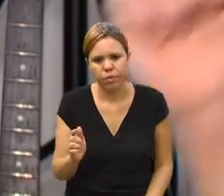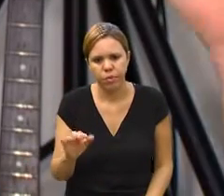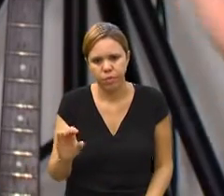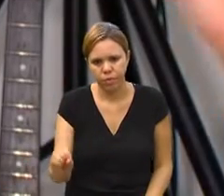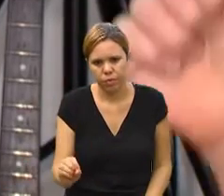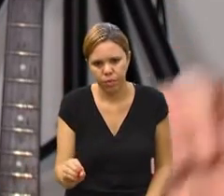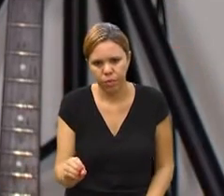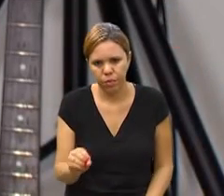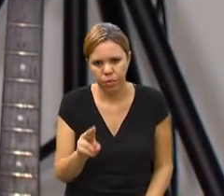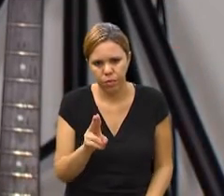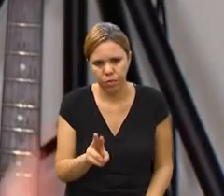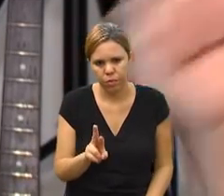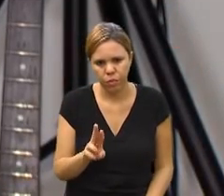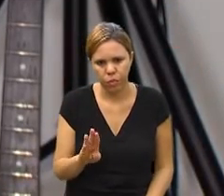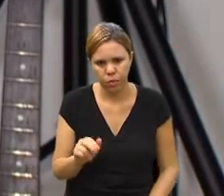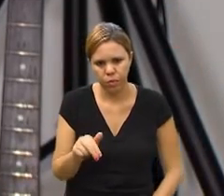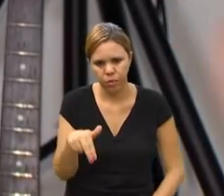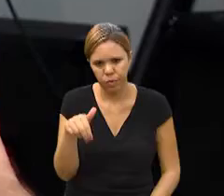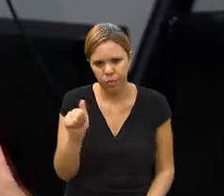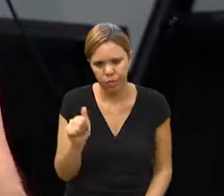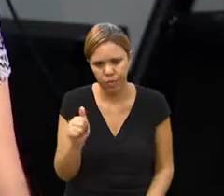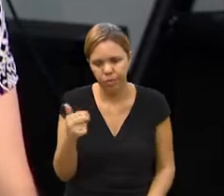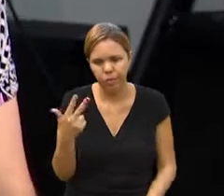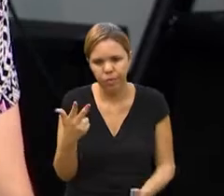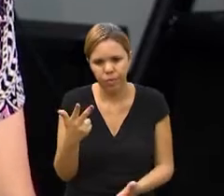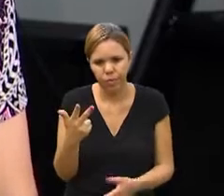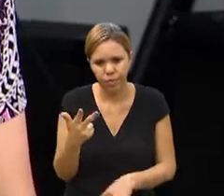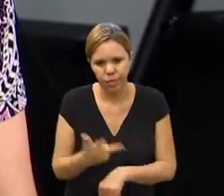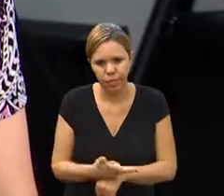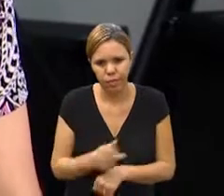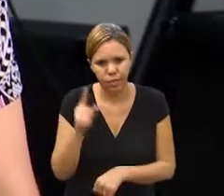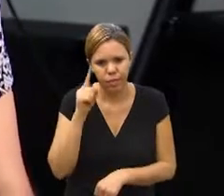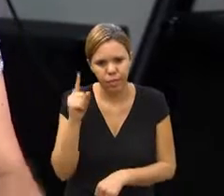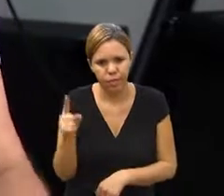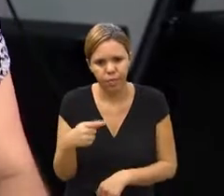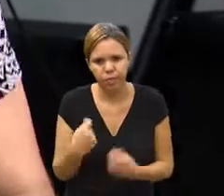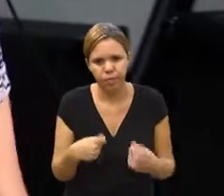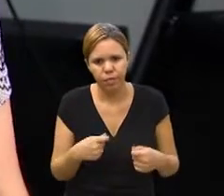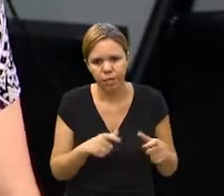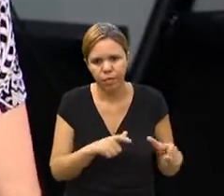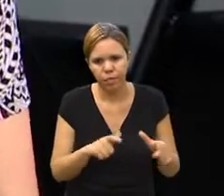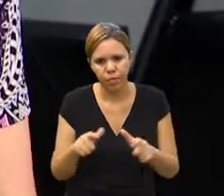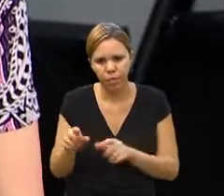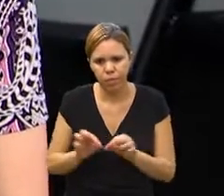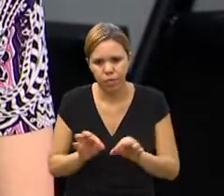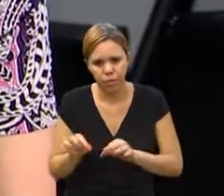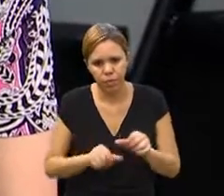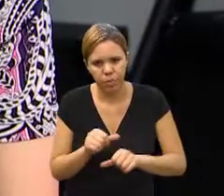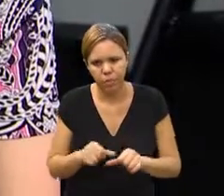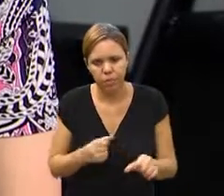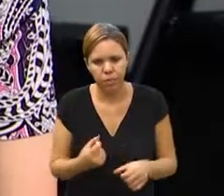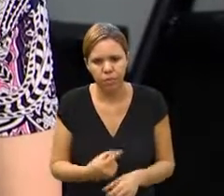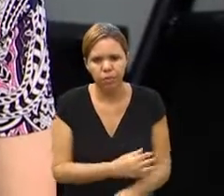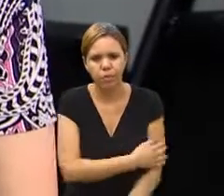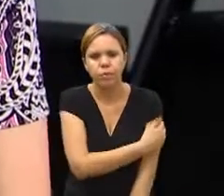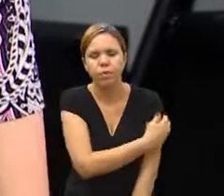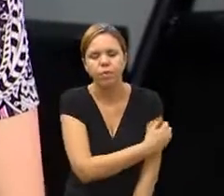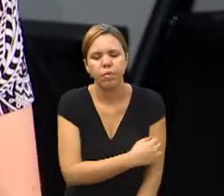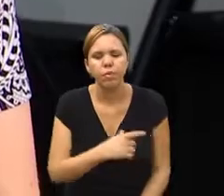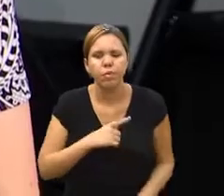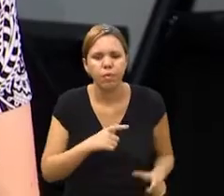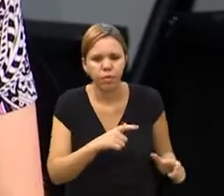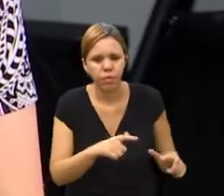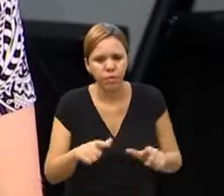menos, um filme que foi rodado por aqui. Eles gravavam de dia e a gente precisava desmontar, uma loucura. Porque tinha cenas